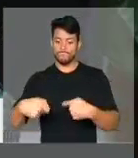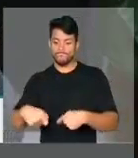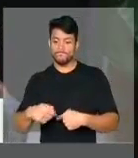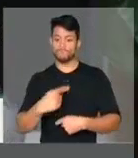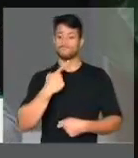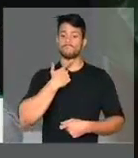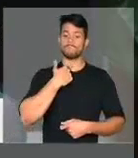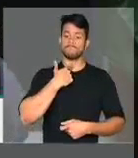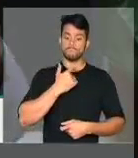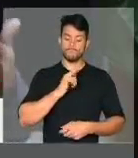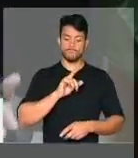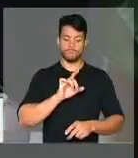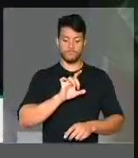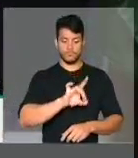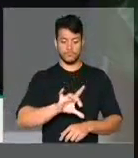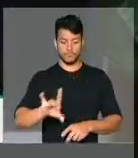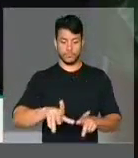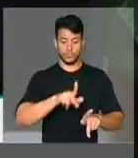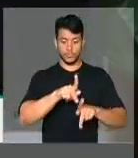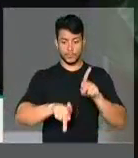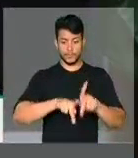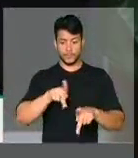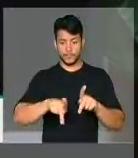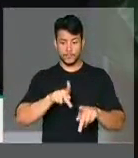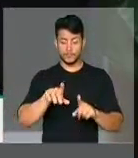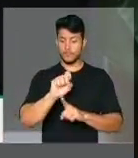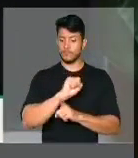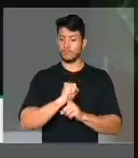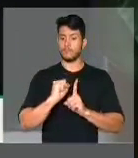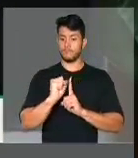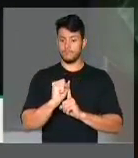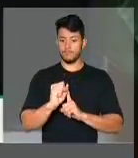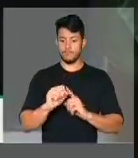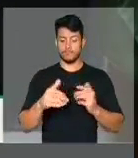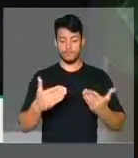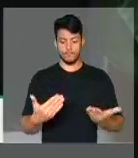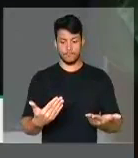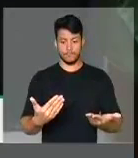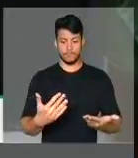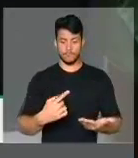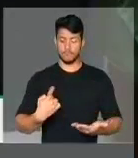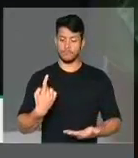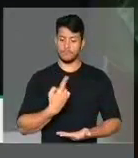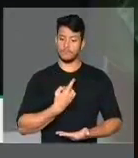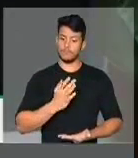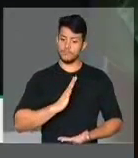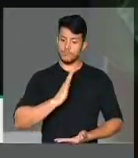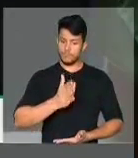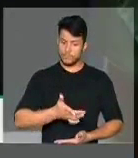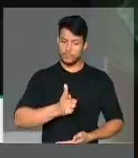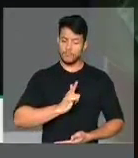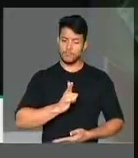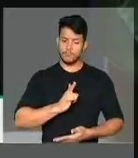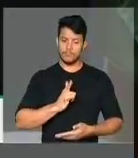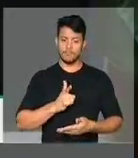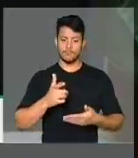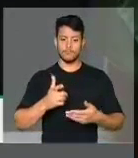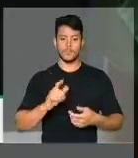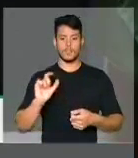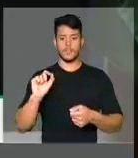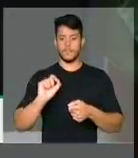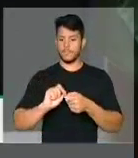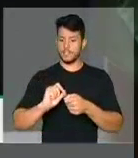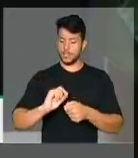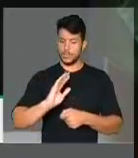desejo da população, da sociedade. E é o que a gente tem feito aqui durante